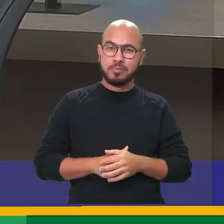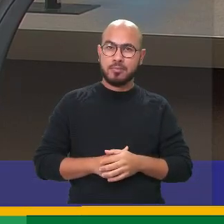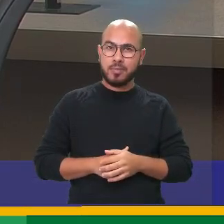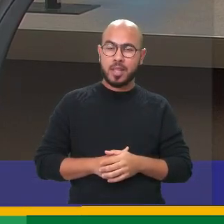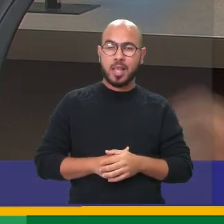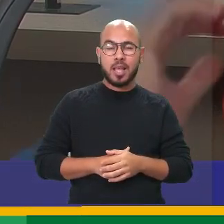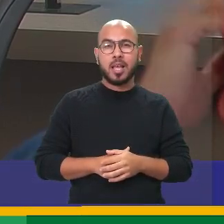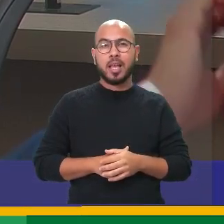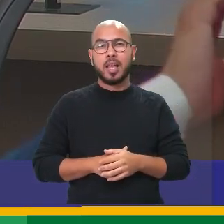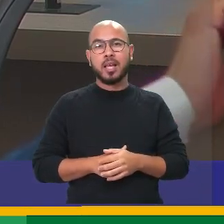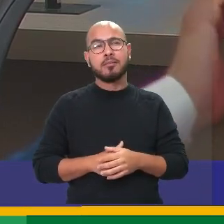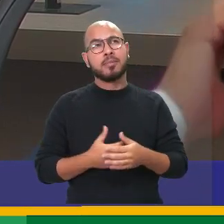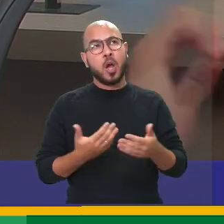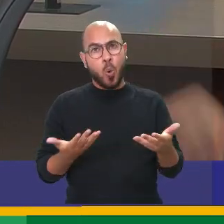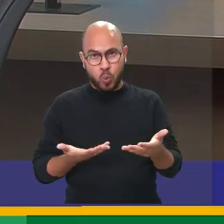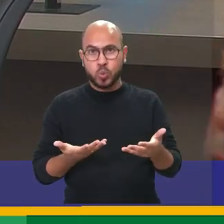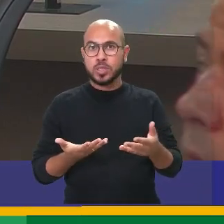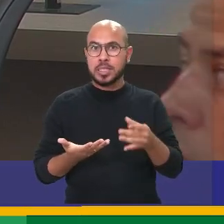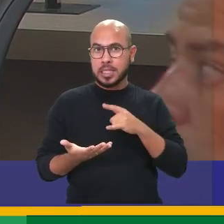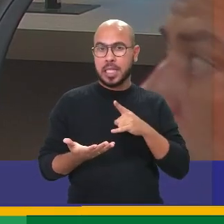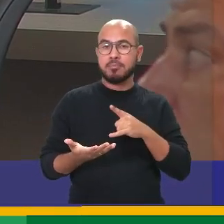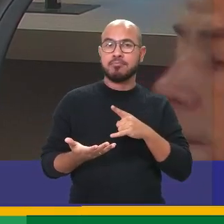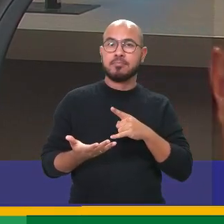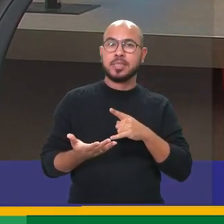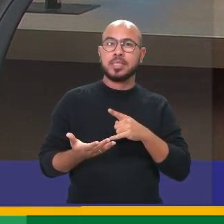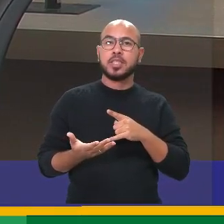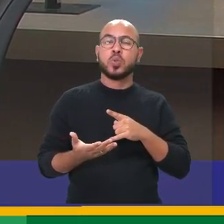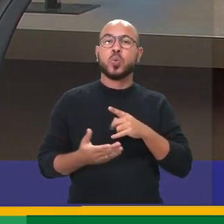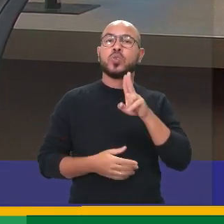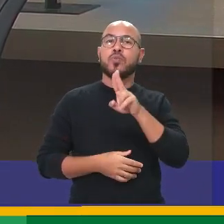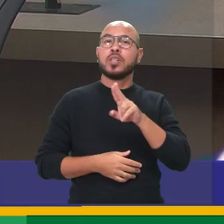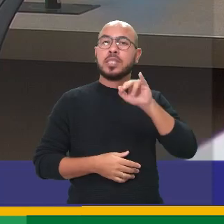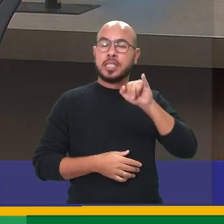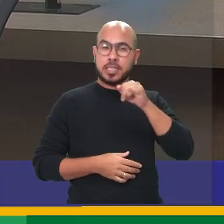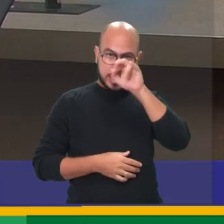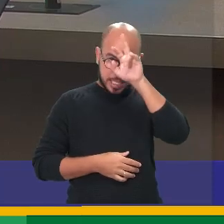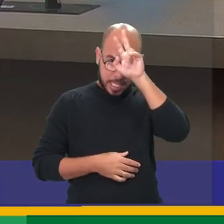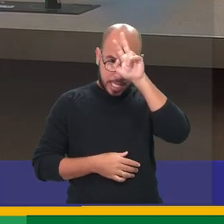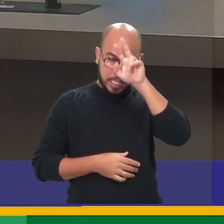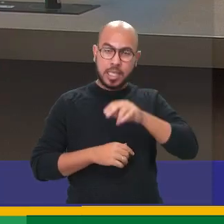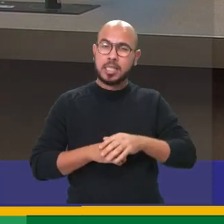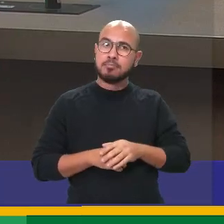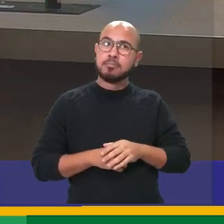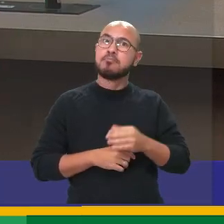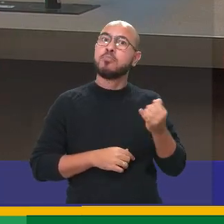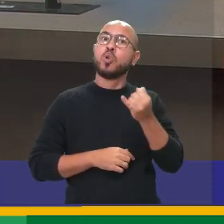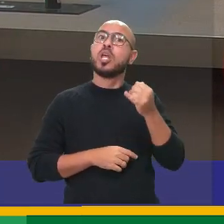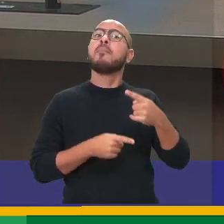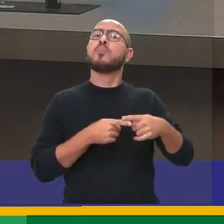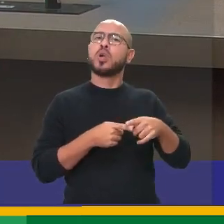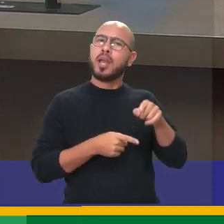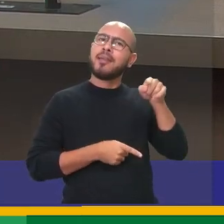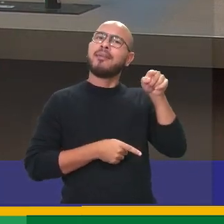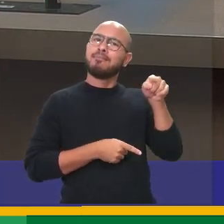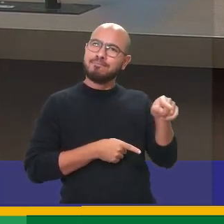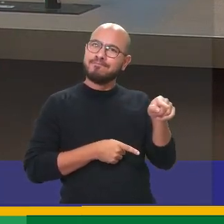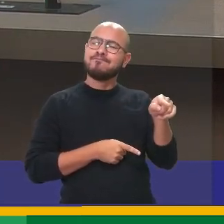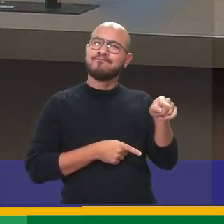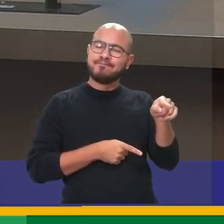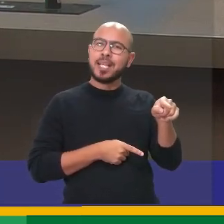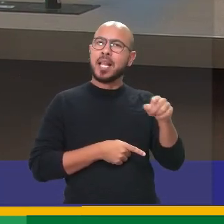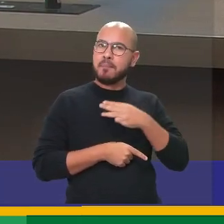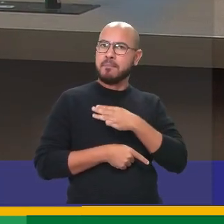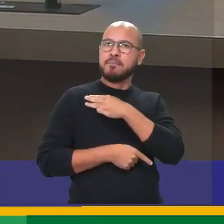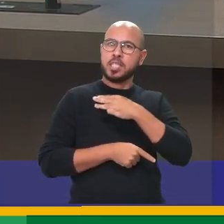temos a Universidade Federal de Jataí nós devemos em grande parte a iniciativa da época